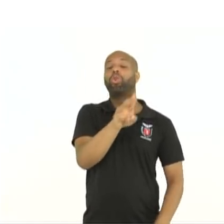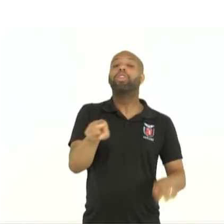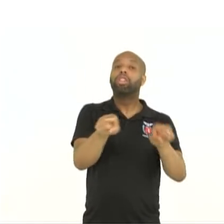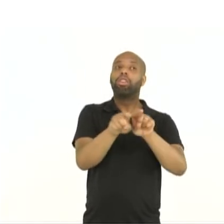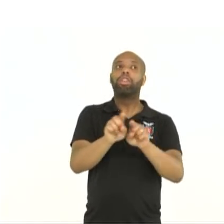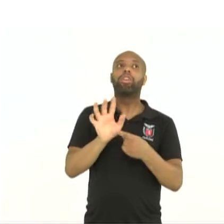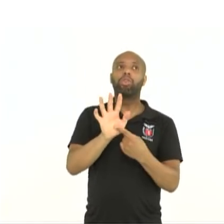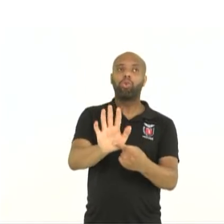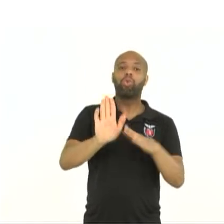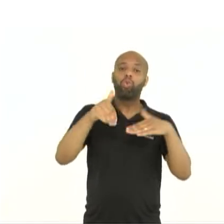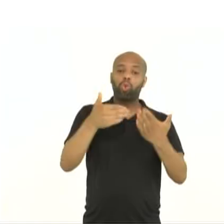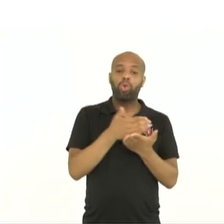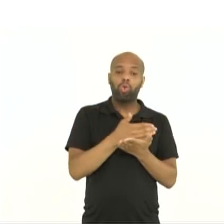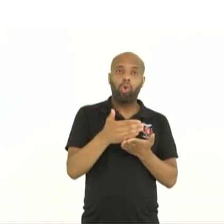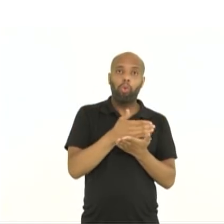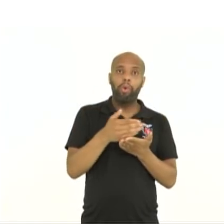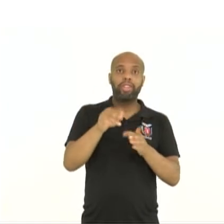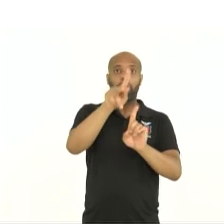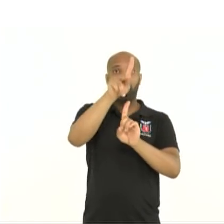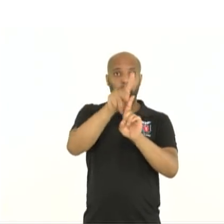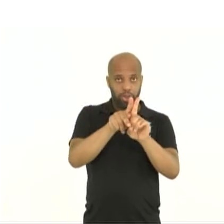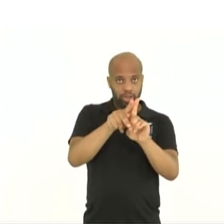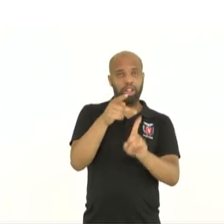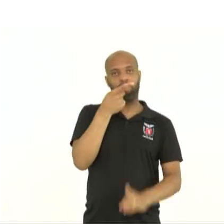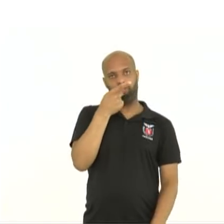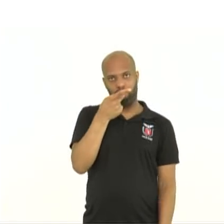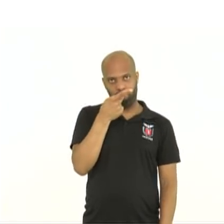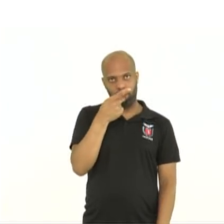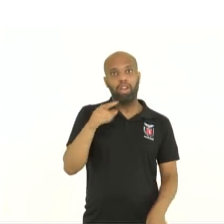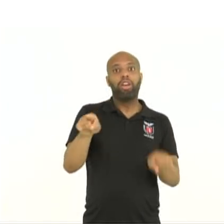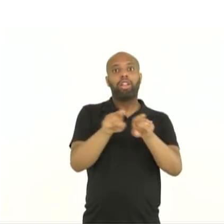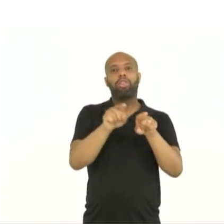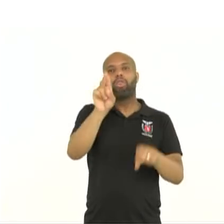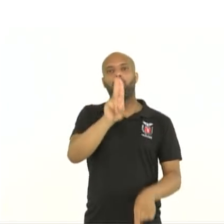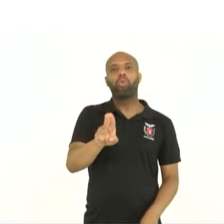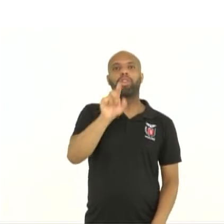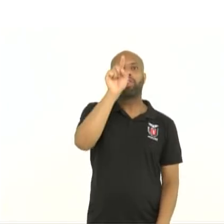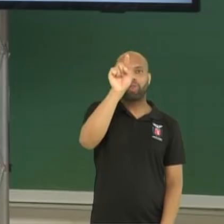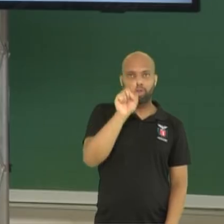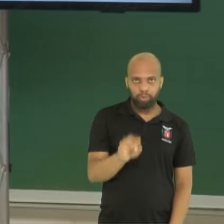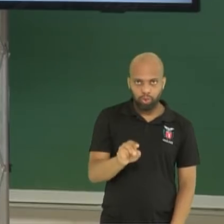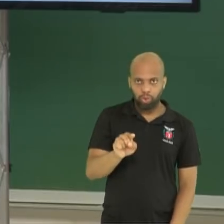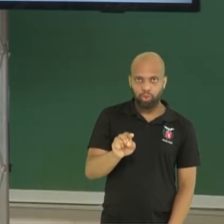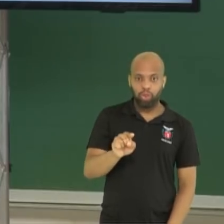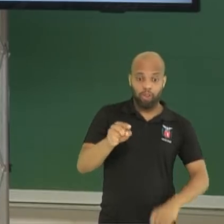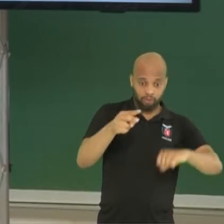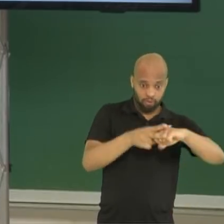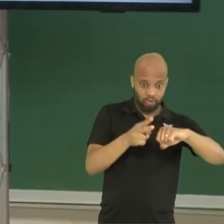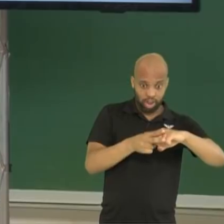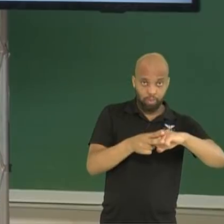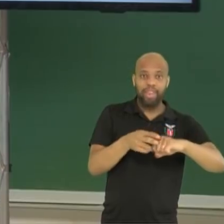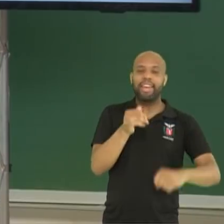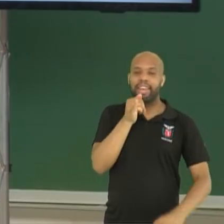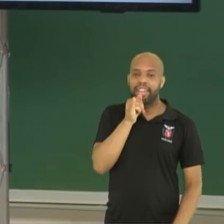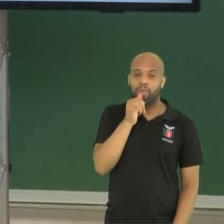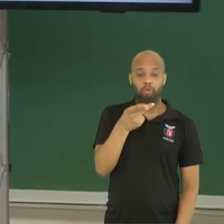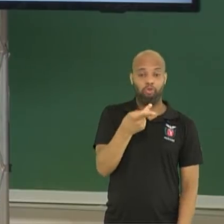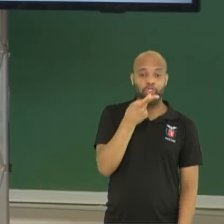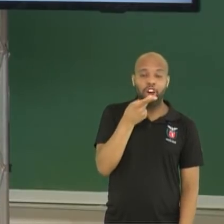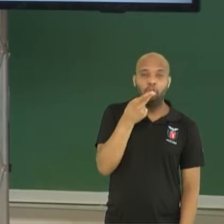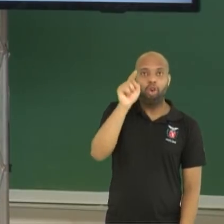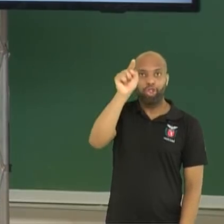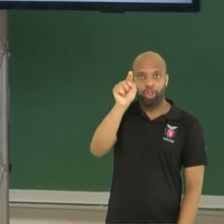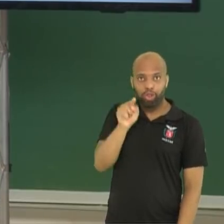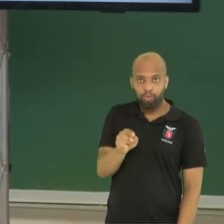indicar quando começa a fala de uma personagem, né? E também o uso de dois pontos depois do verbo. Disse, dois pontos.